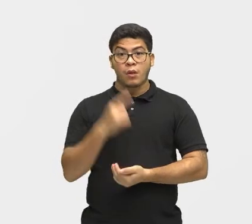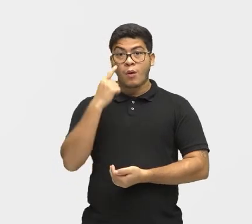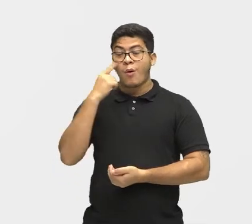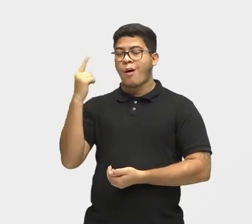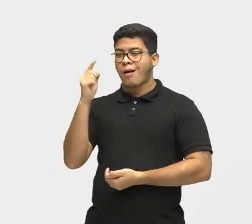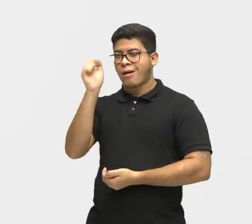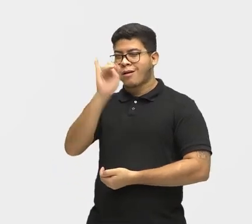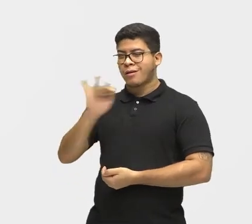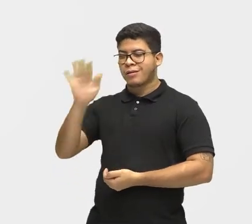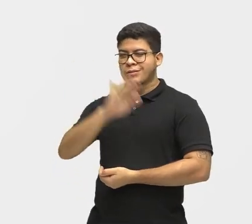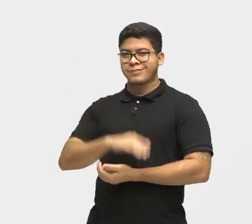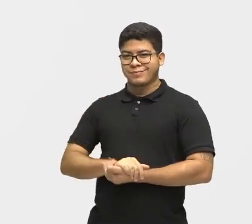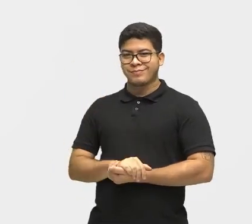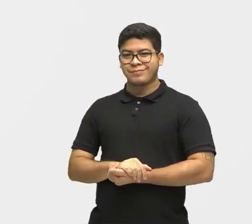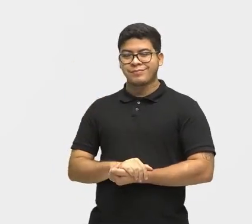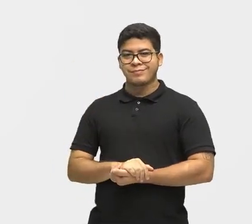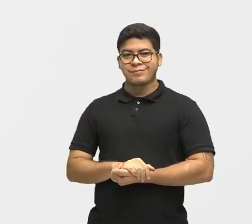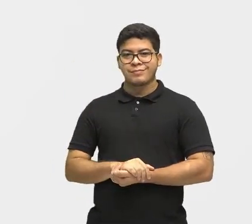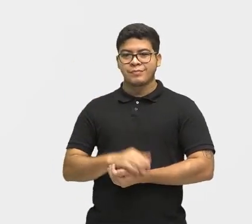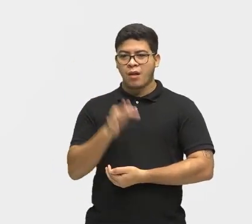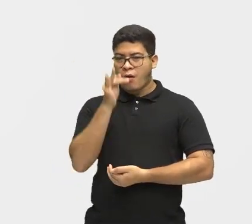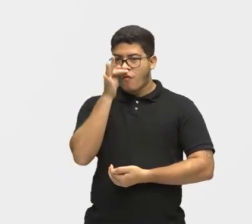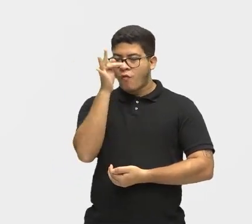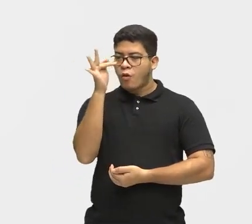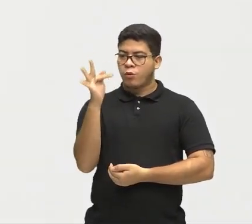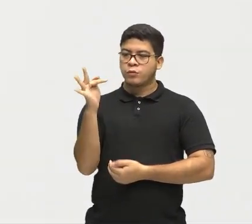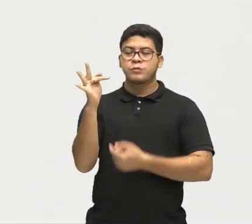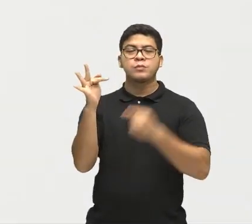só. Você vai ter aí